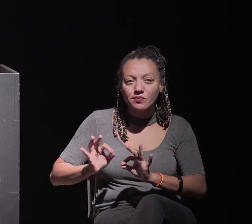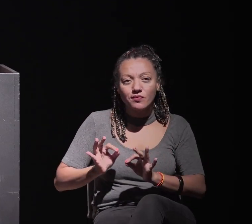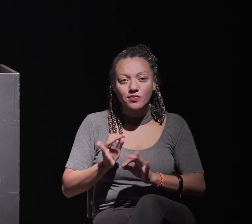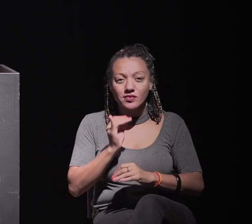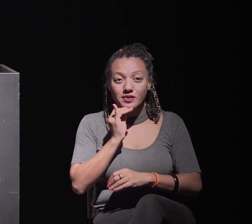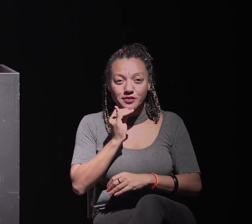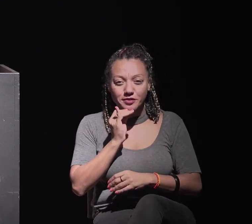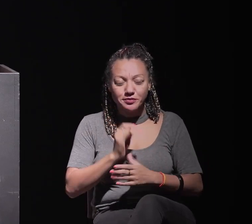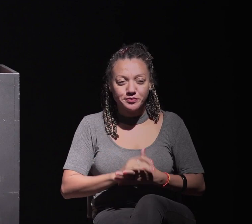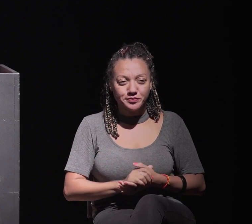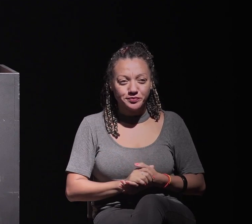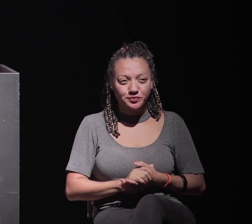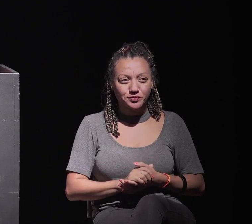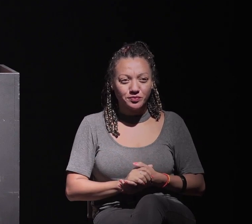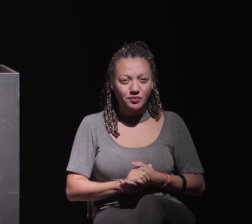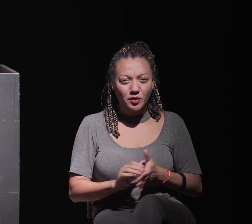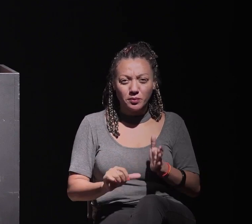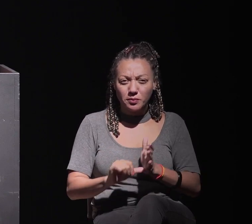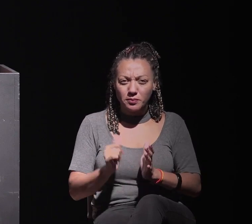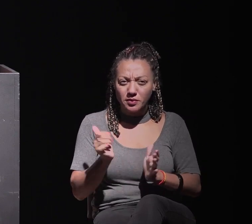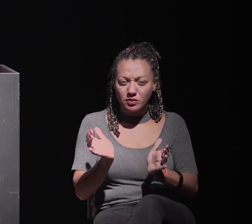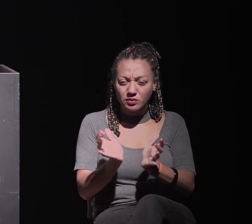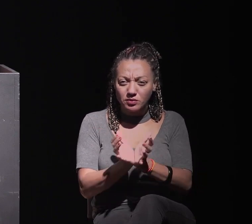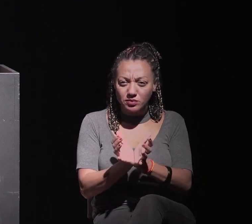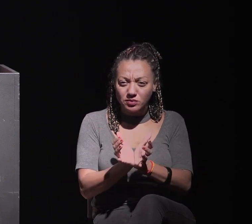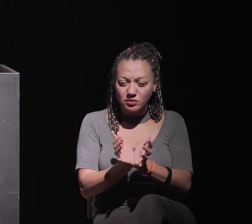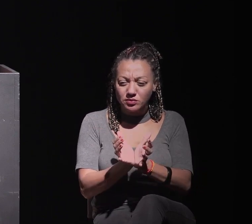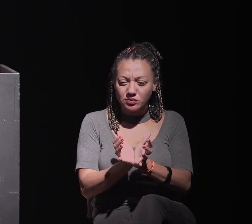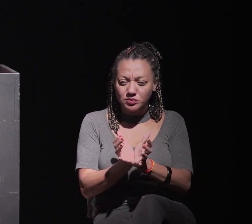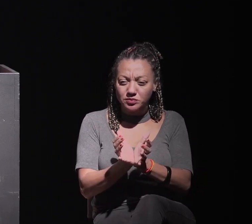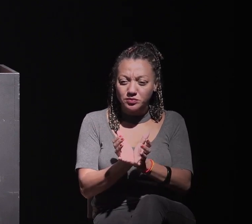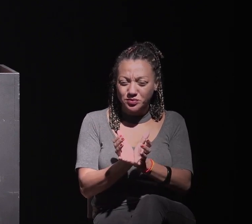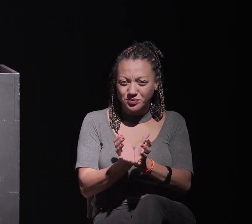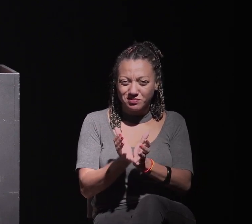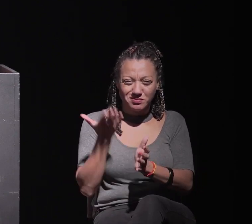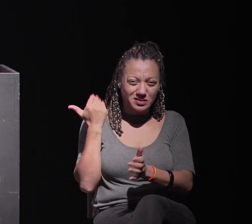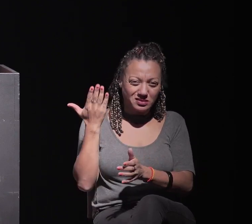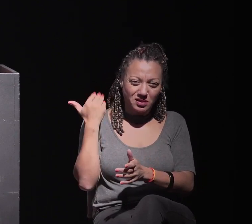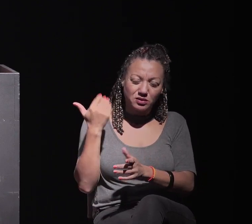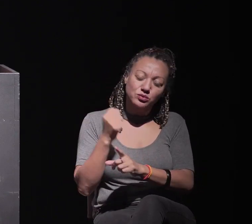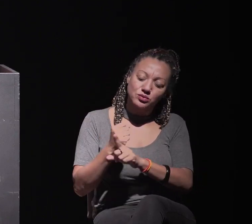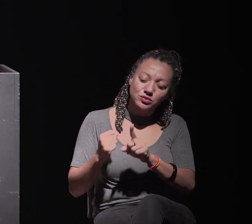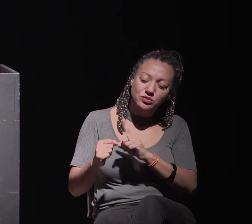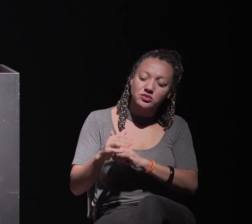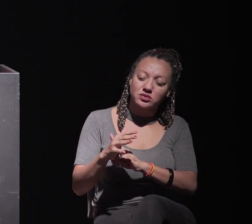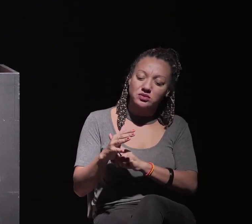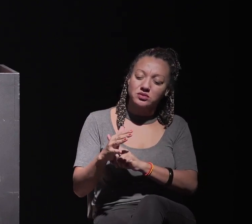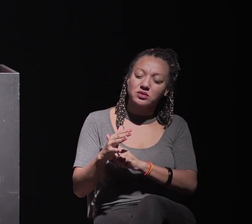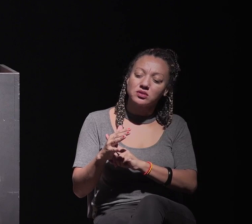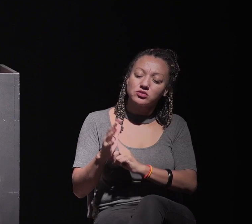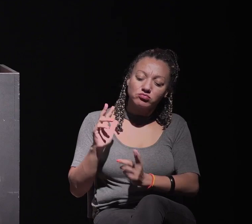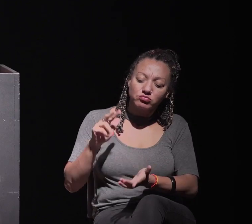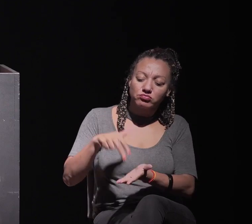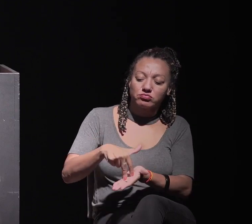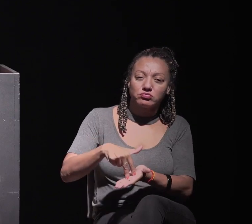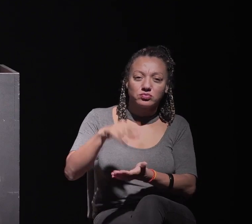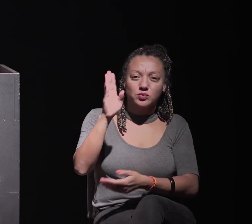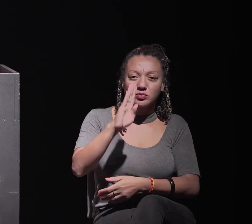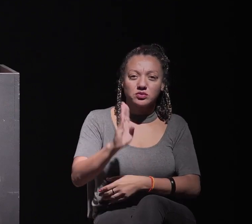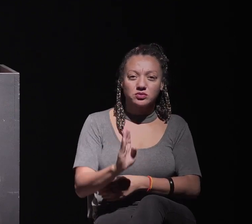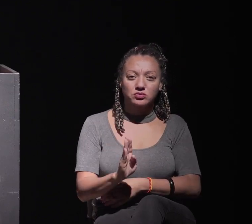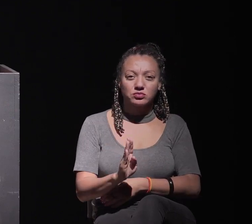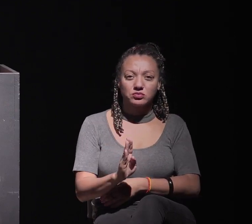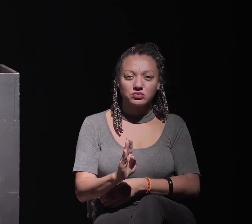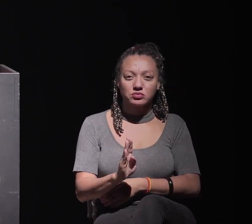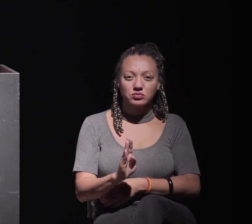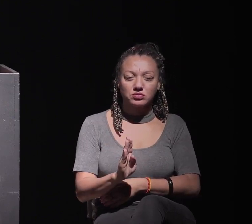traz o seguinte exemplo. Qual foi o primeiro grupo social que se articulou em território brasileiro, depois do